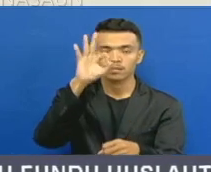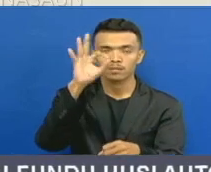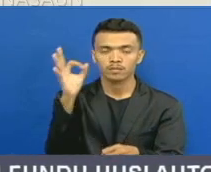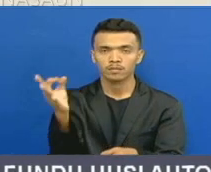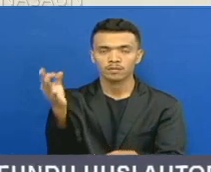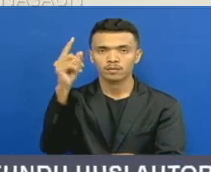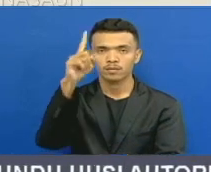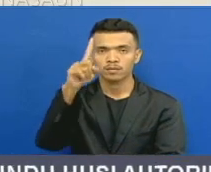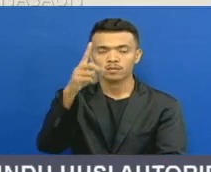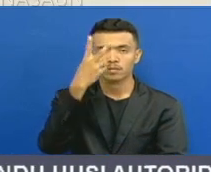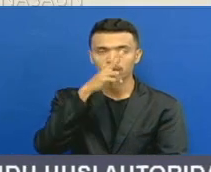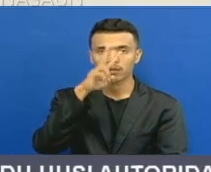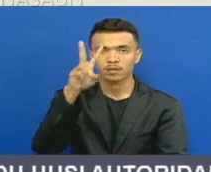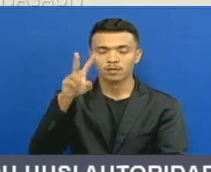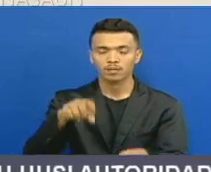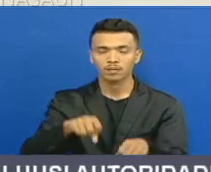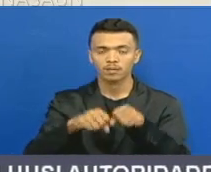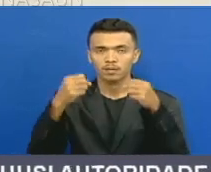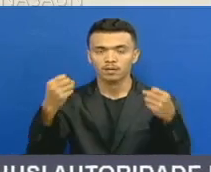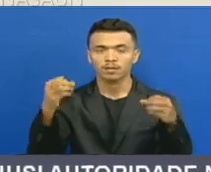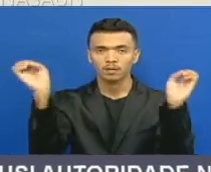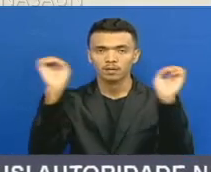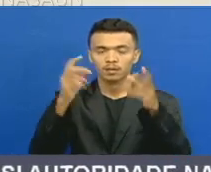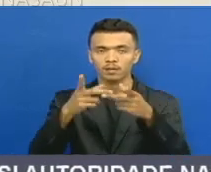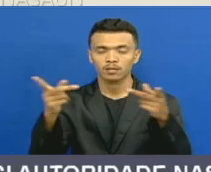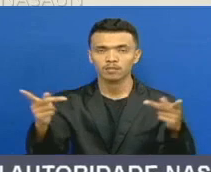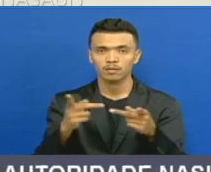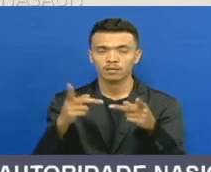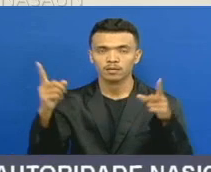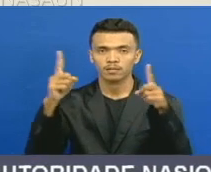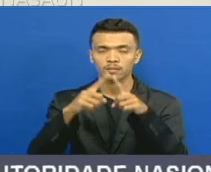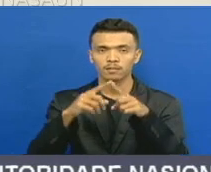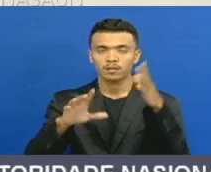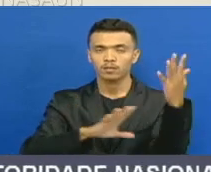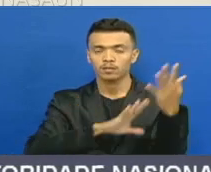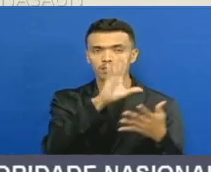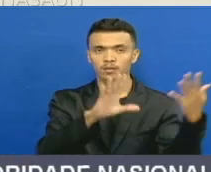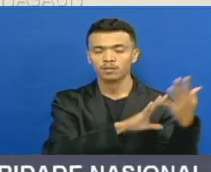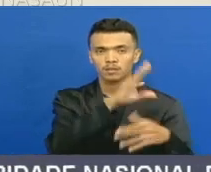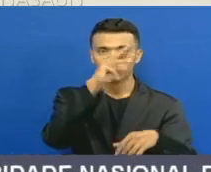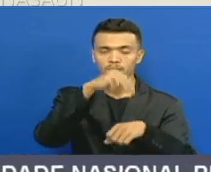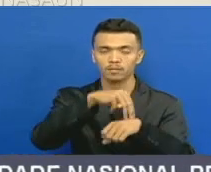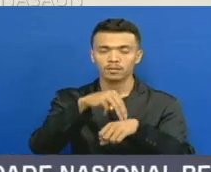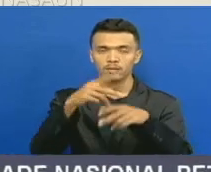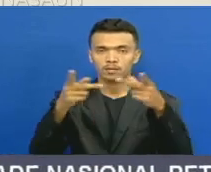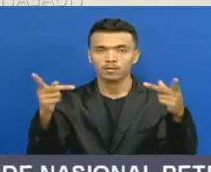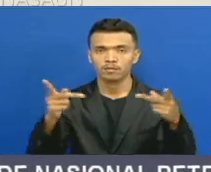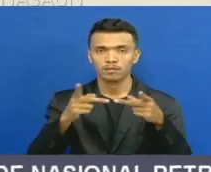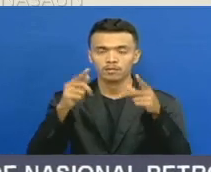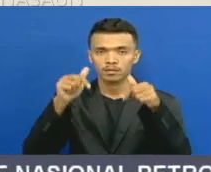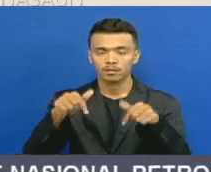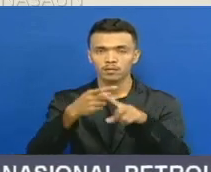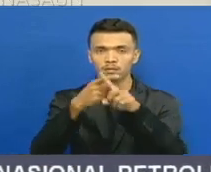1991. Então, hari apa kondisau ne begarabe, la iha fatin kondisau mba atu celebra santa misa rumi ha fatin ida na, então, liu